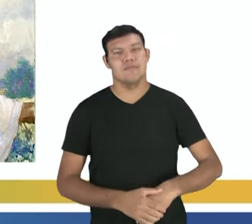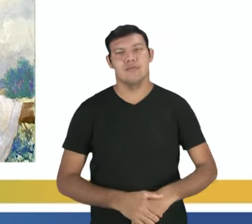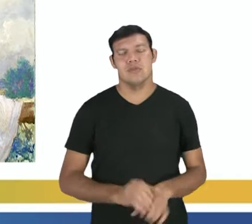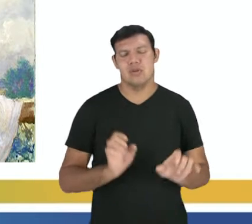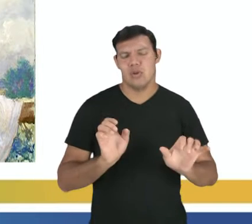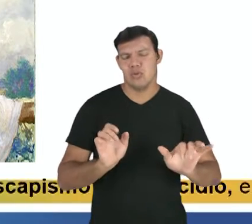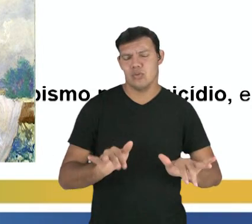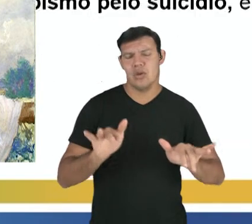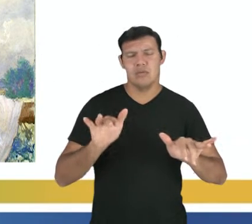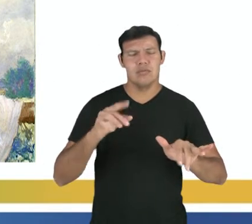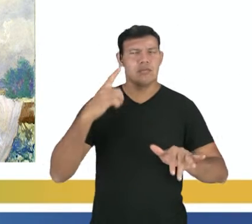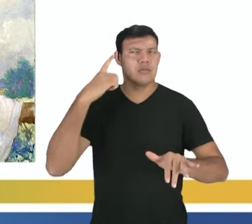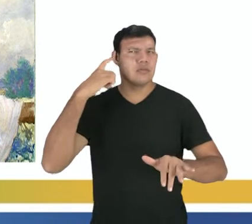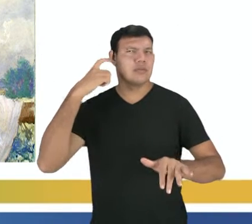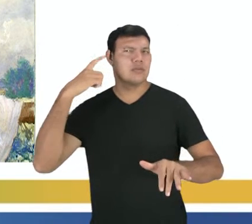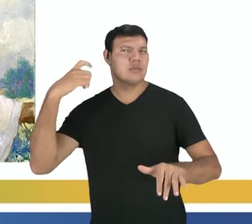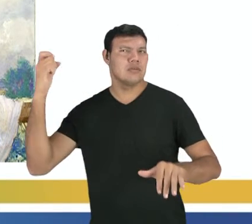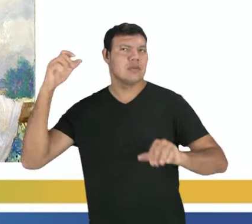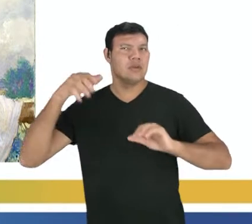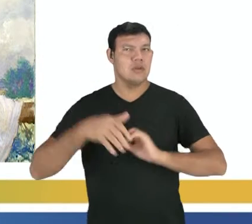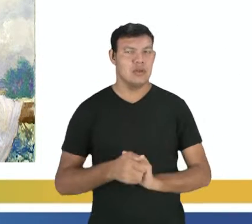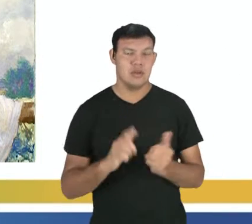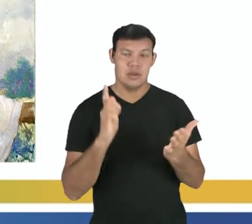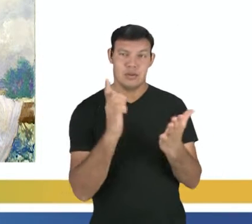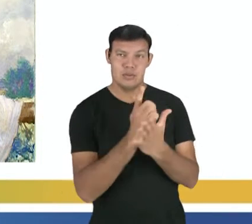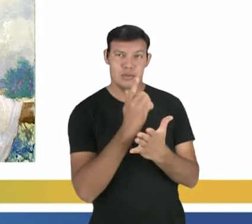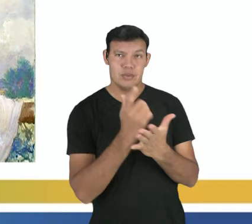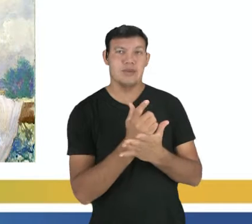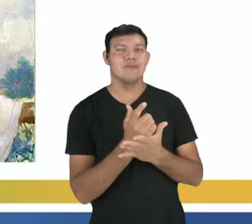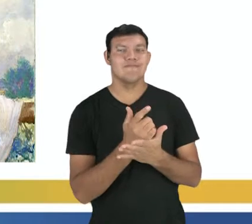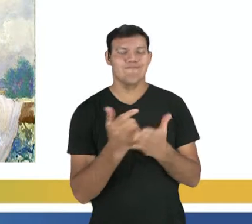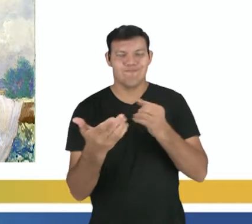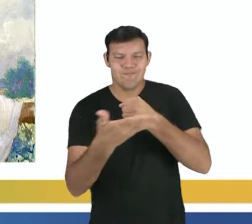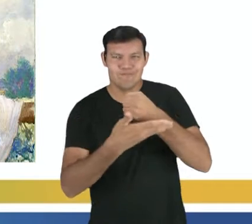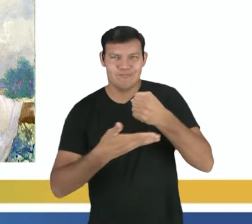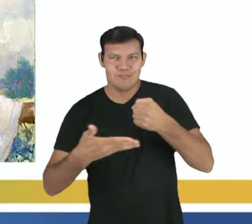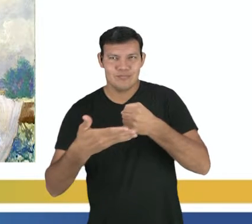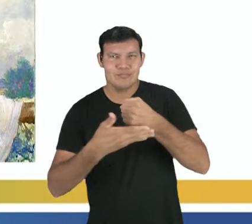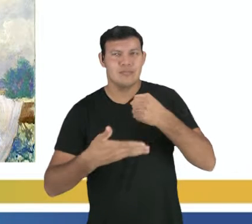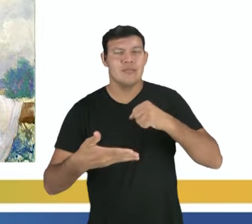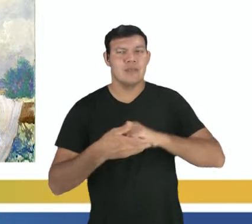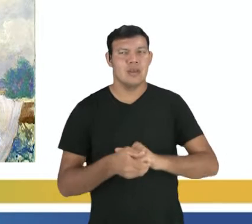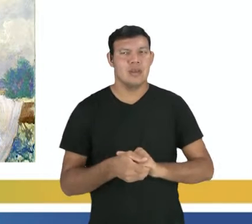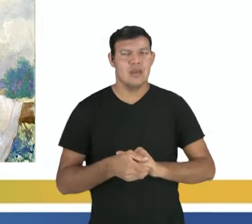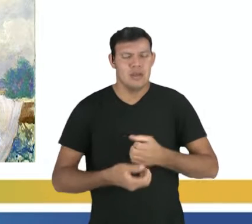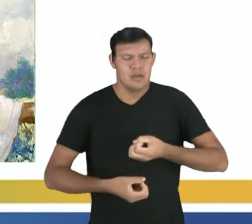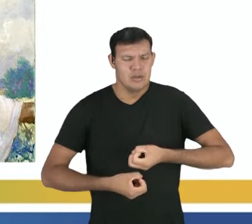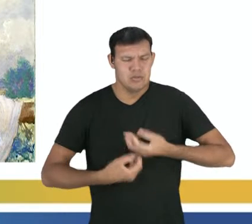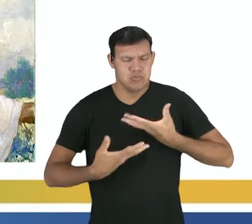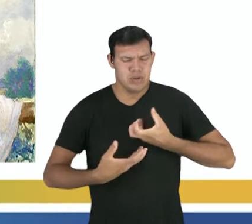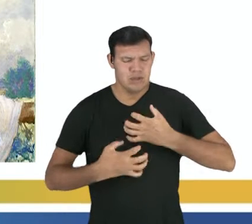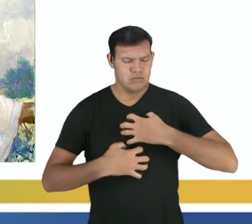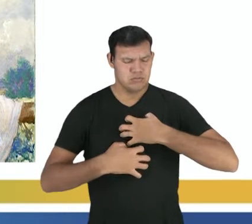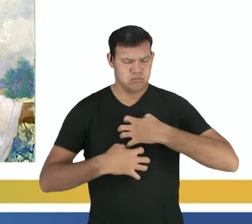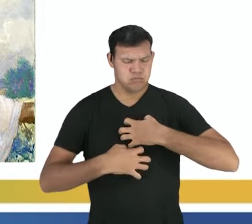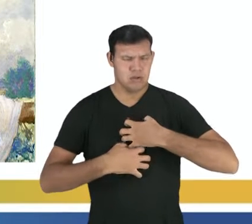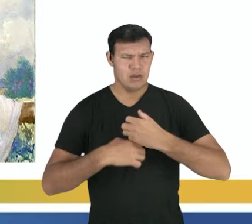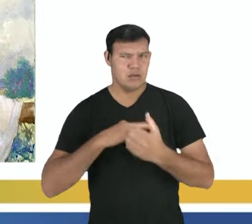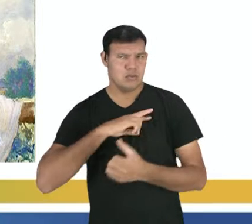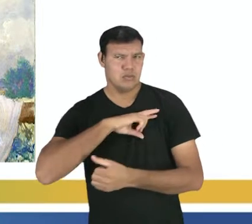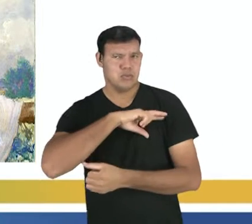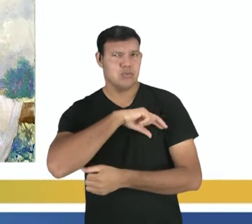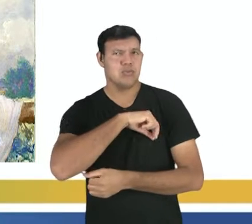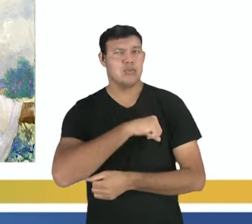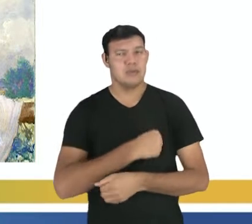nota. Então, este livro estabeleceu a base ali, as bases do sentimentalismo romântico e